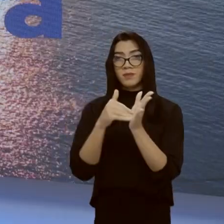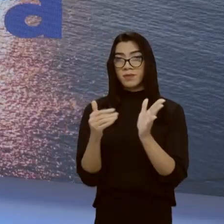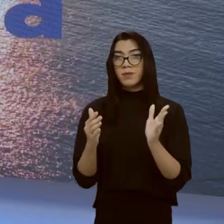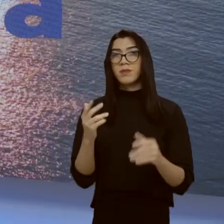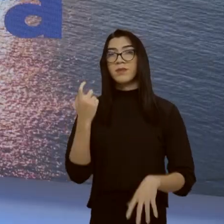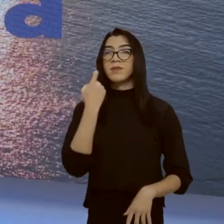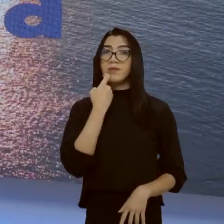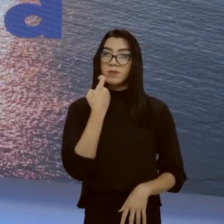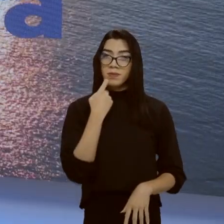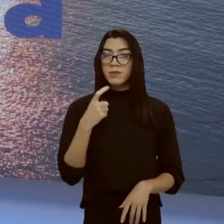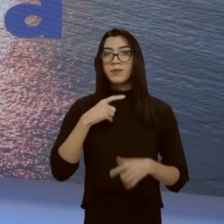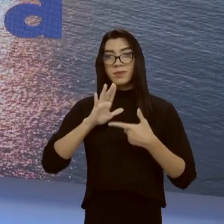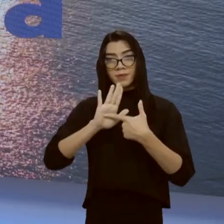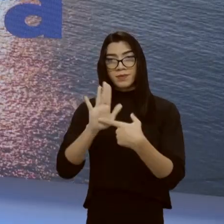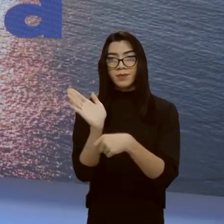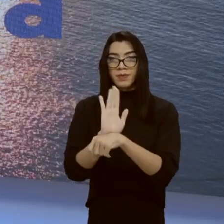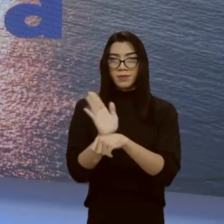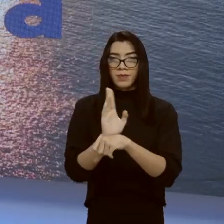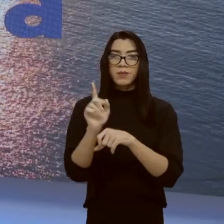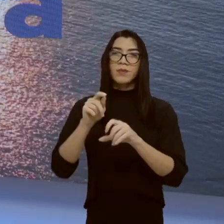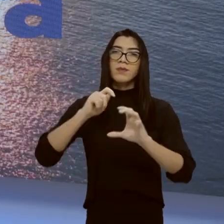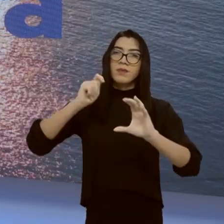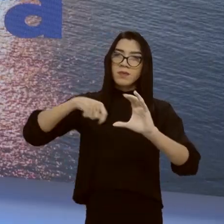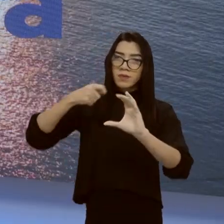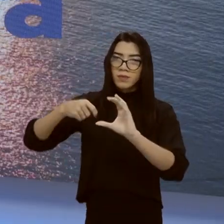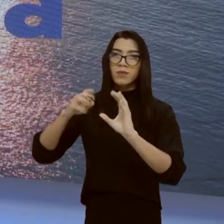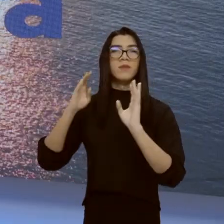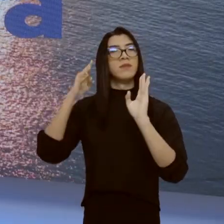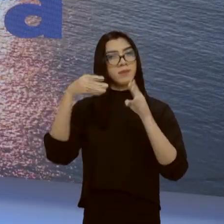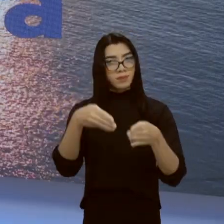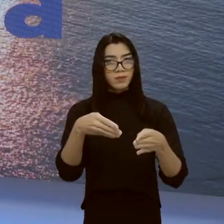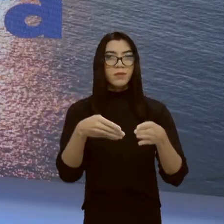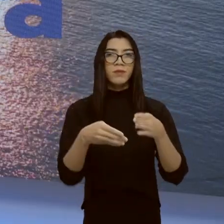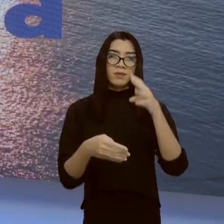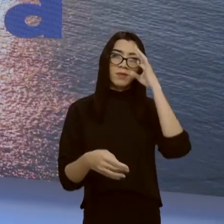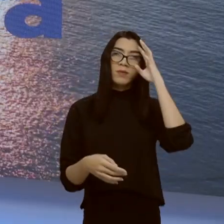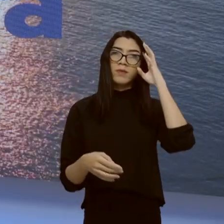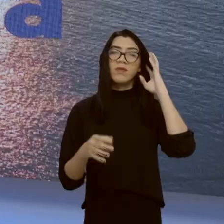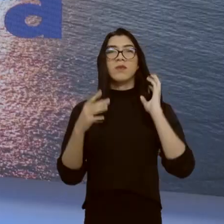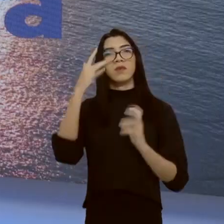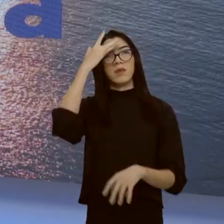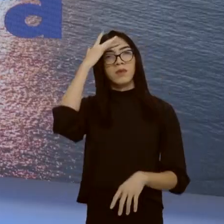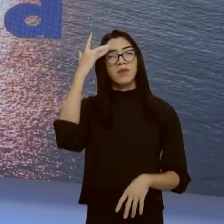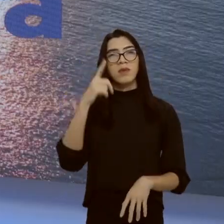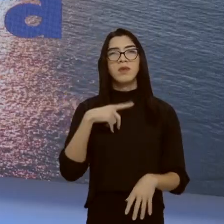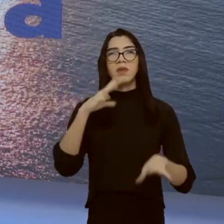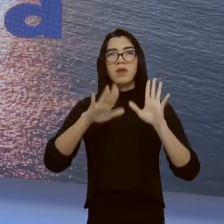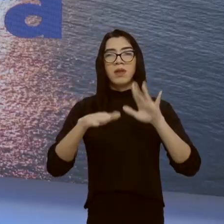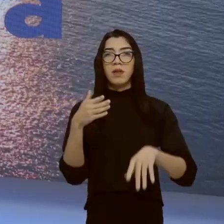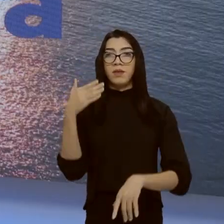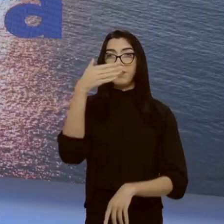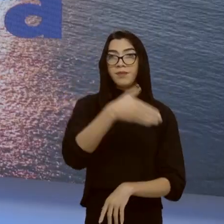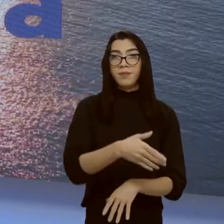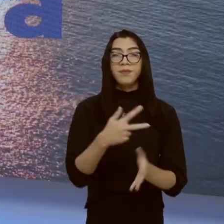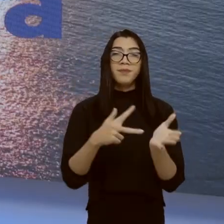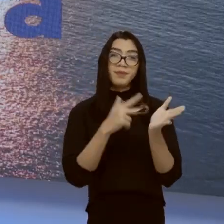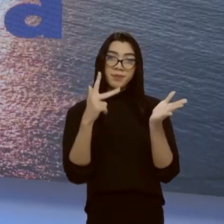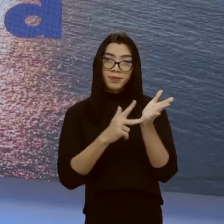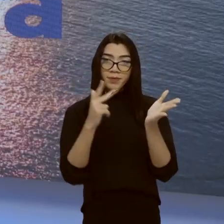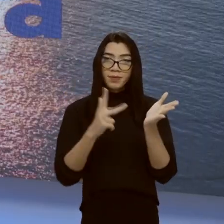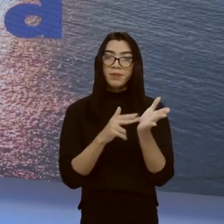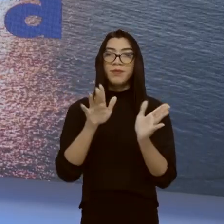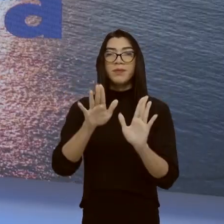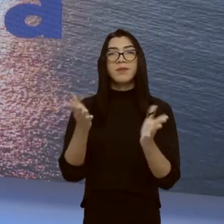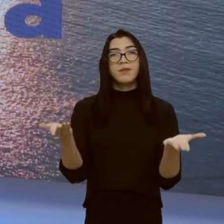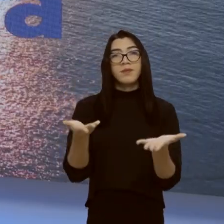aqui a série especial de reportagens com foco nessa situação que leva muitas pessoas à sala de cirurgia. E no primeiro